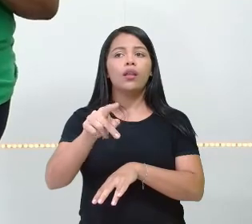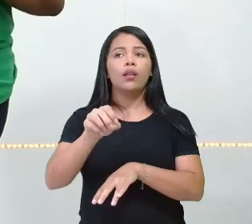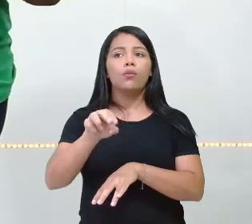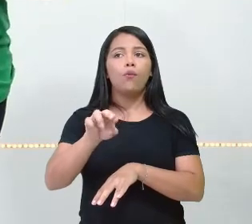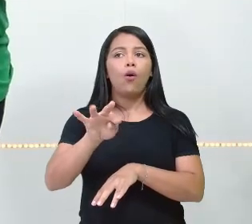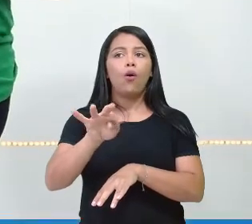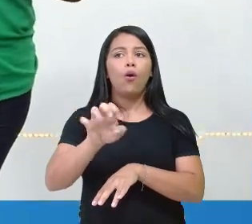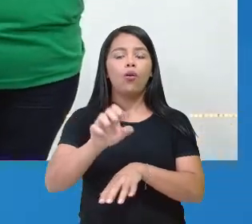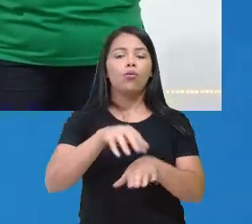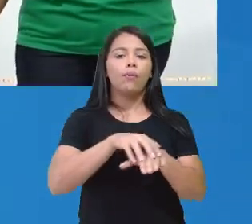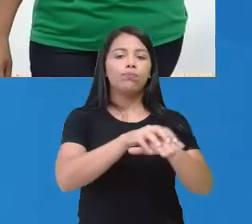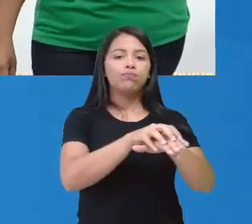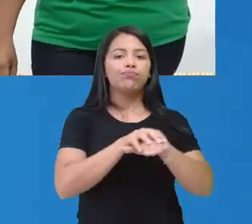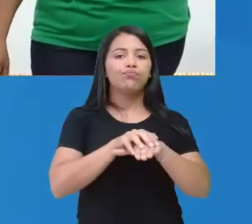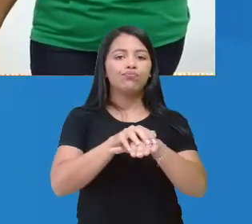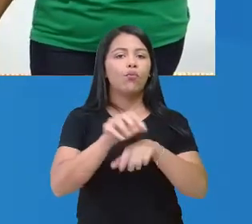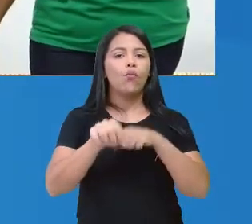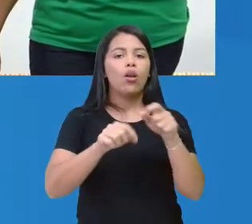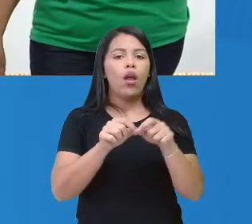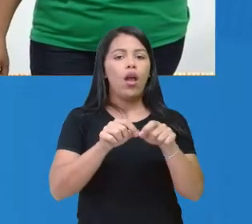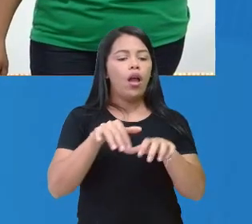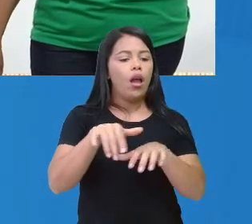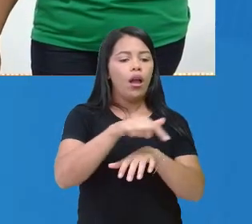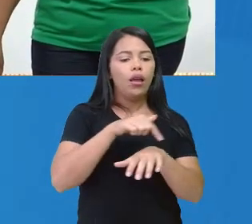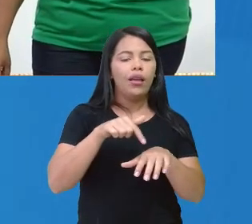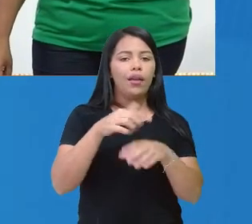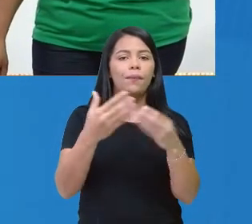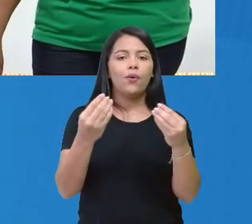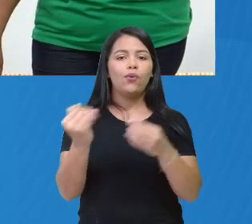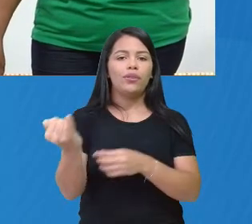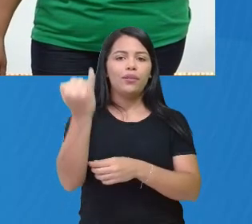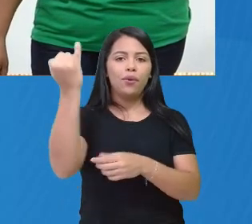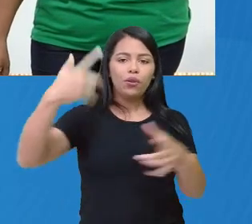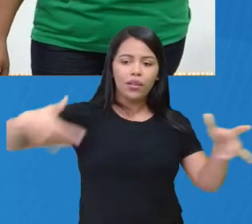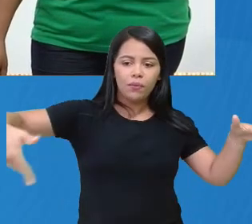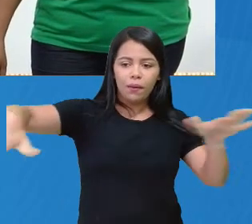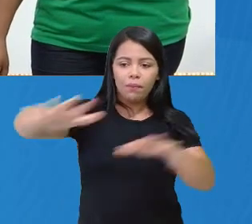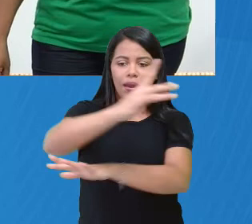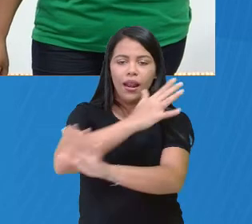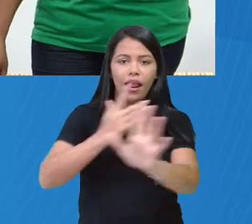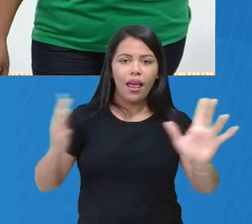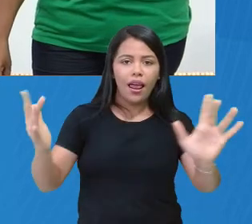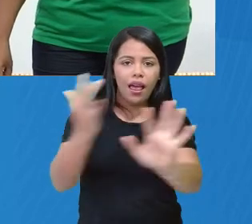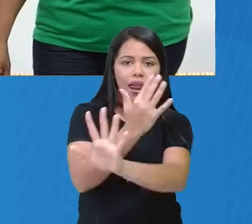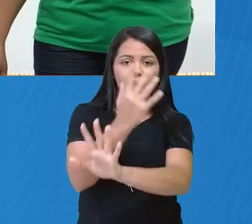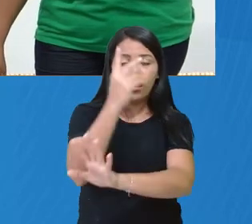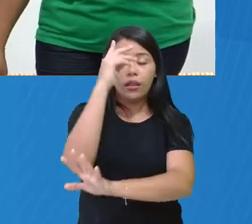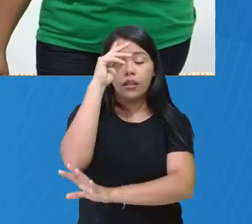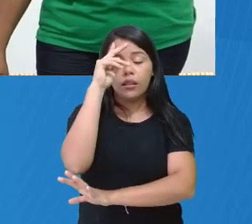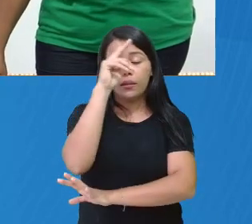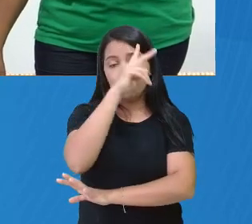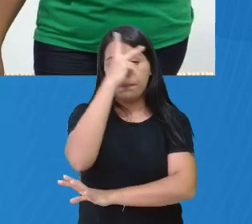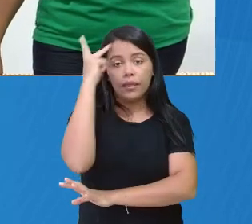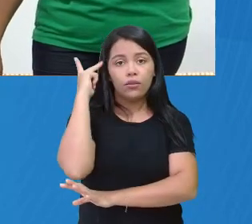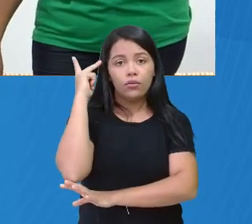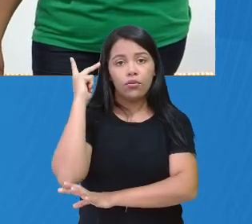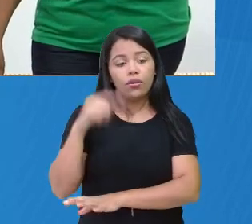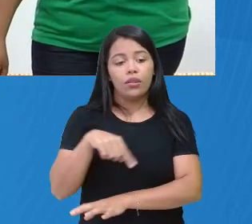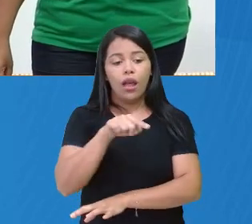extremamente importantes para a circulação de pessoas. Com eles, podemos ir de um lugar para o outro e levar